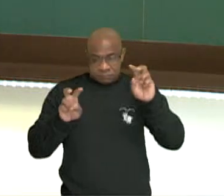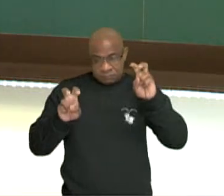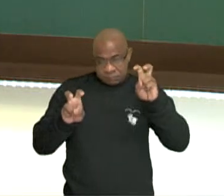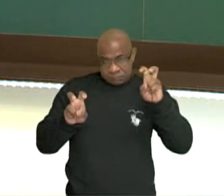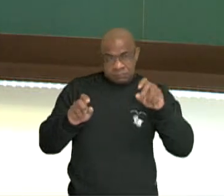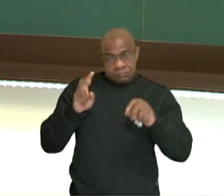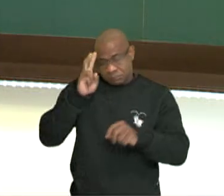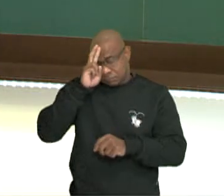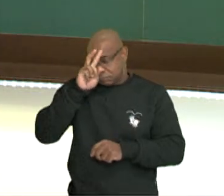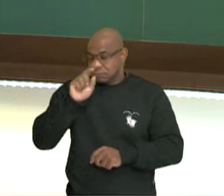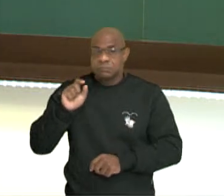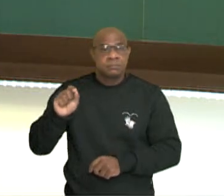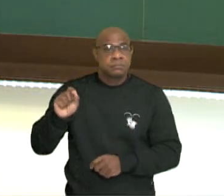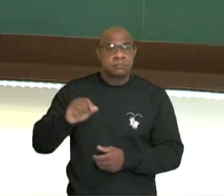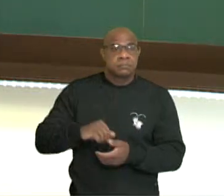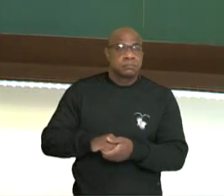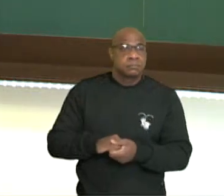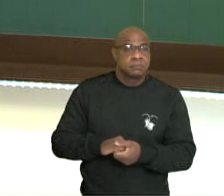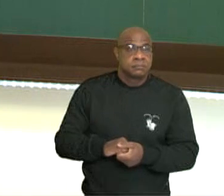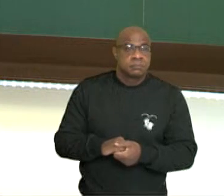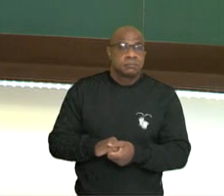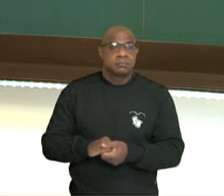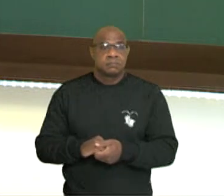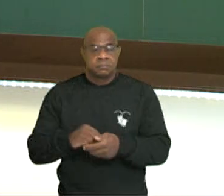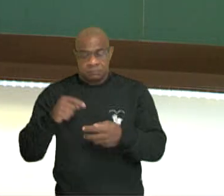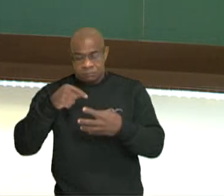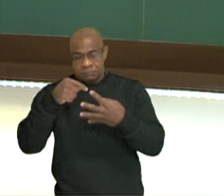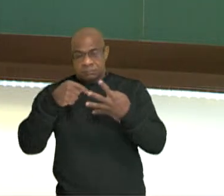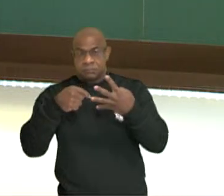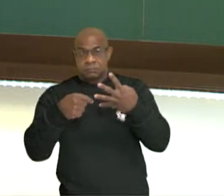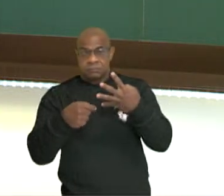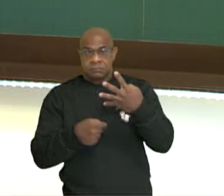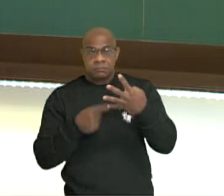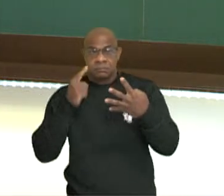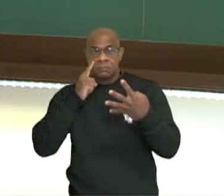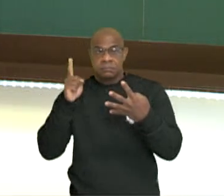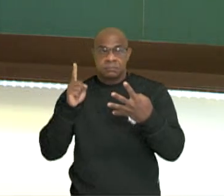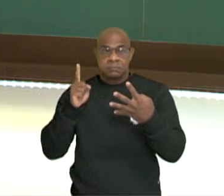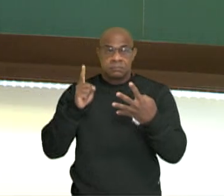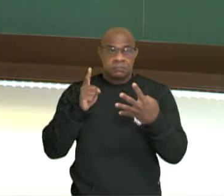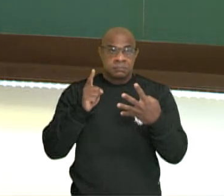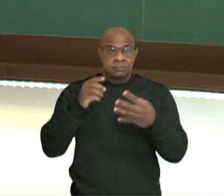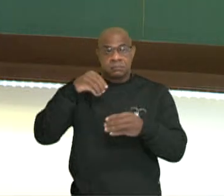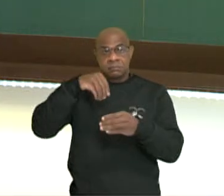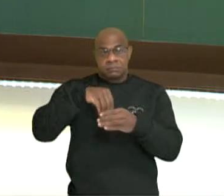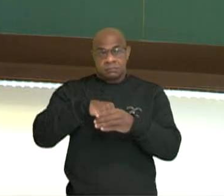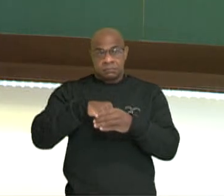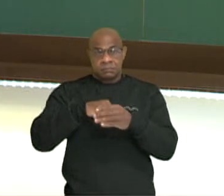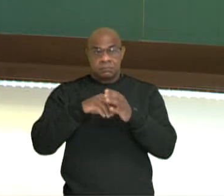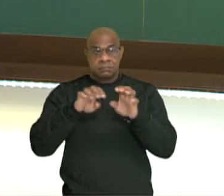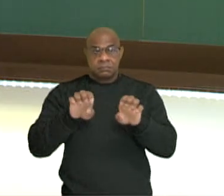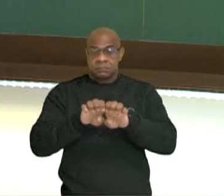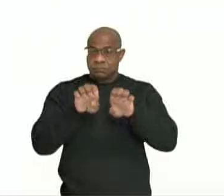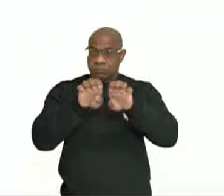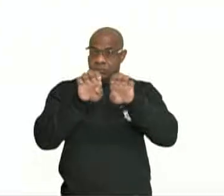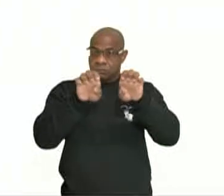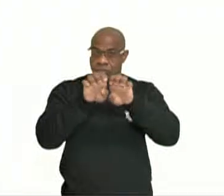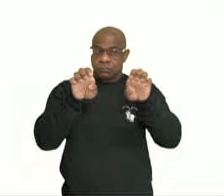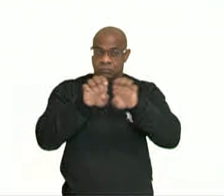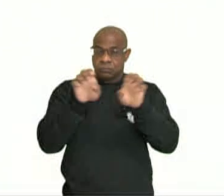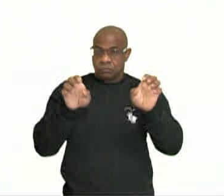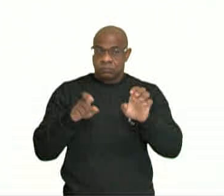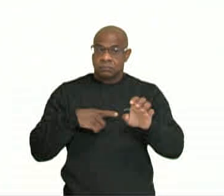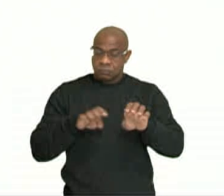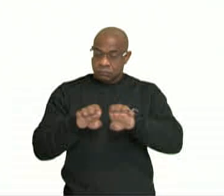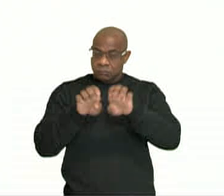lembrou do quê? Das partes de um artigo de opinião. Então, veja, o título deve